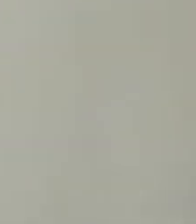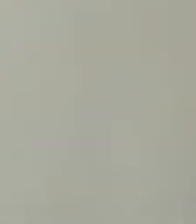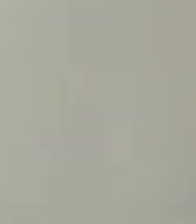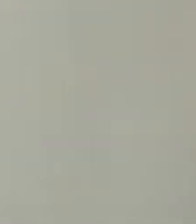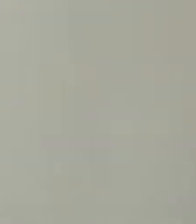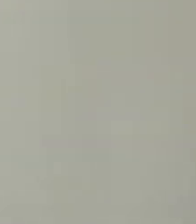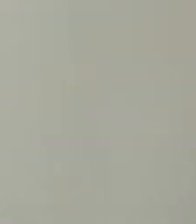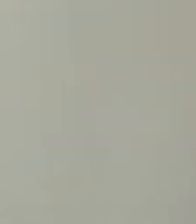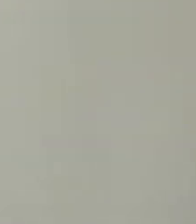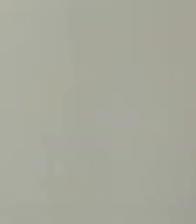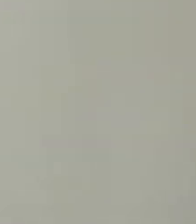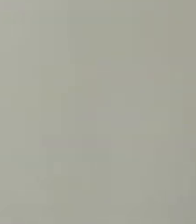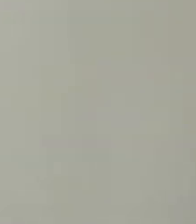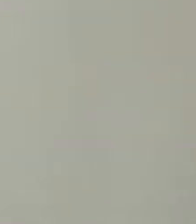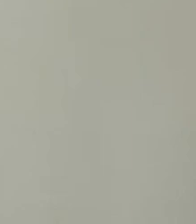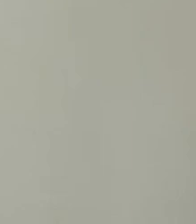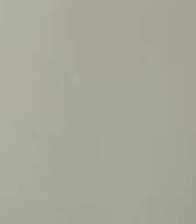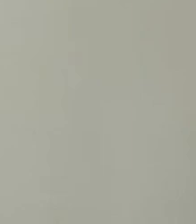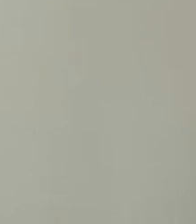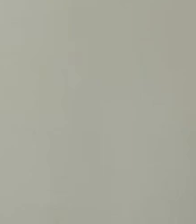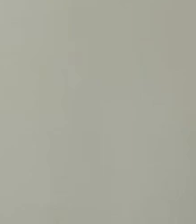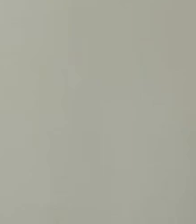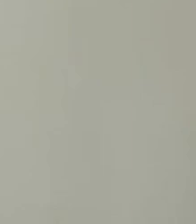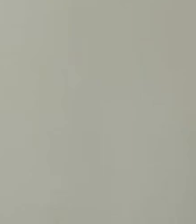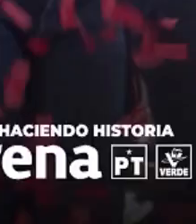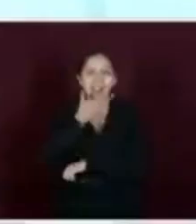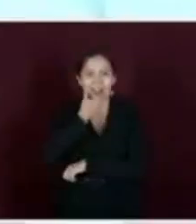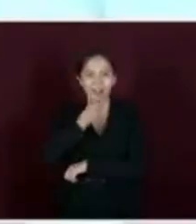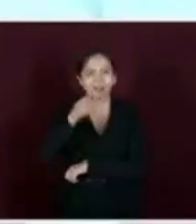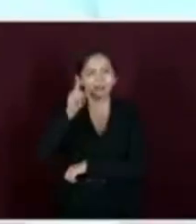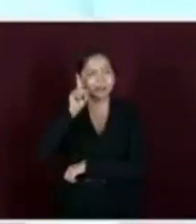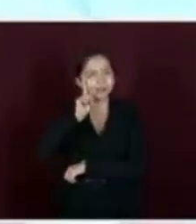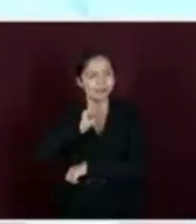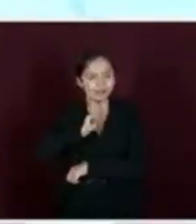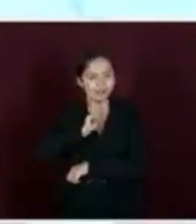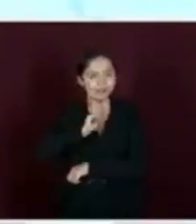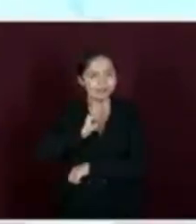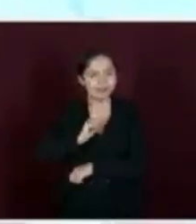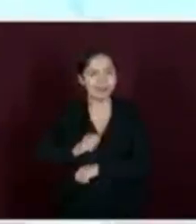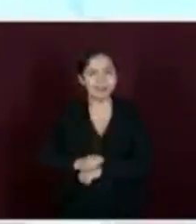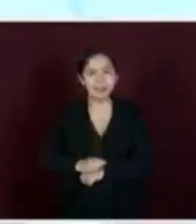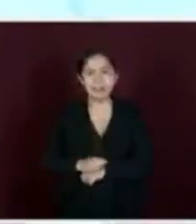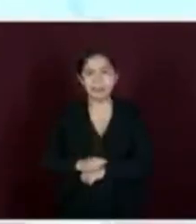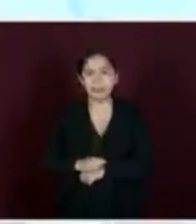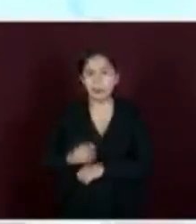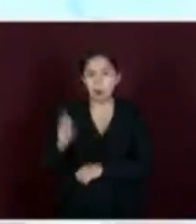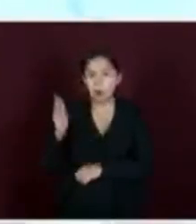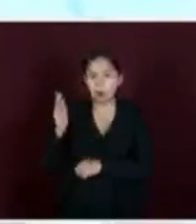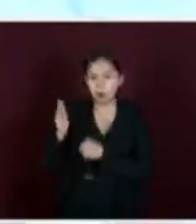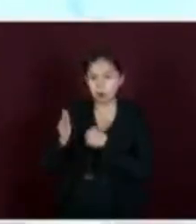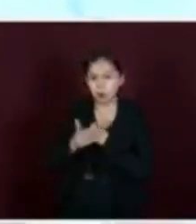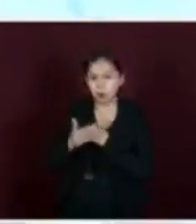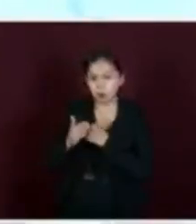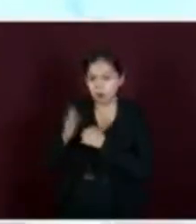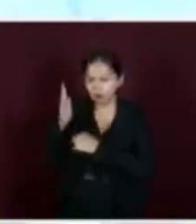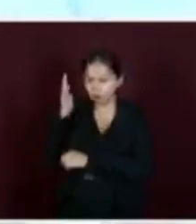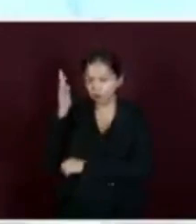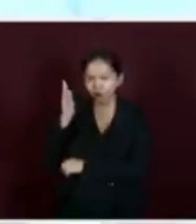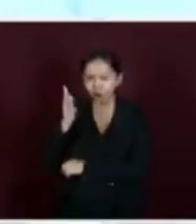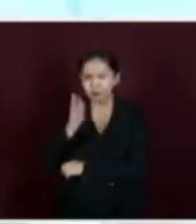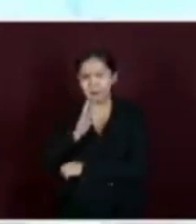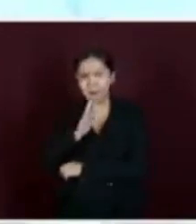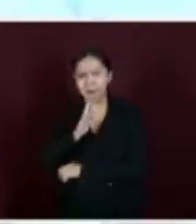primeira mulher eleita, né, como presidente do México. Bom, muita gente pergunta: é um governo de